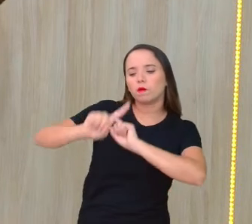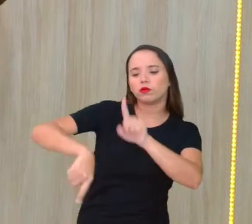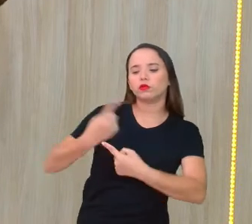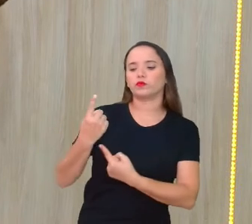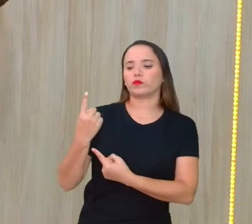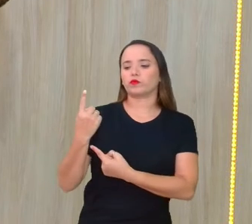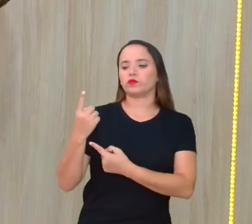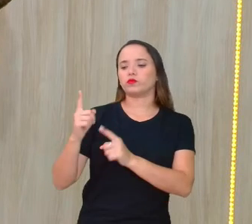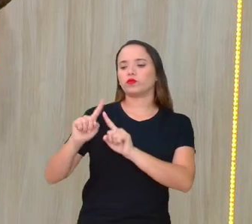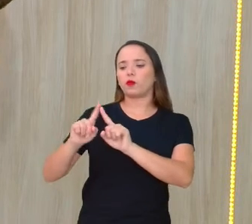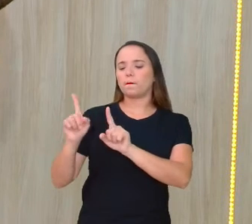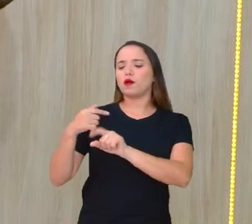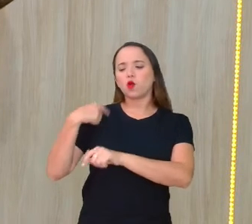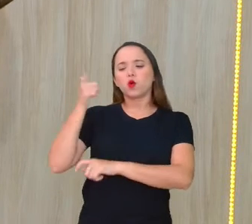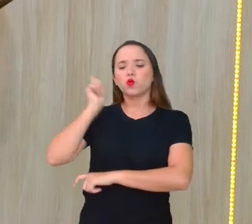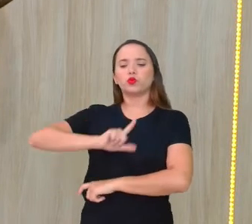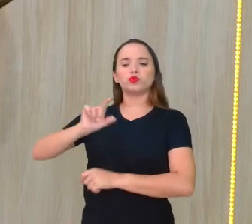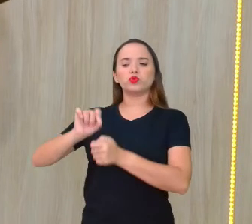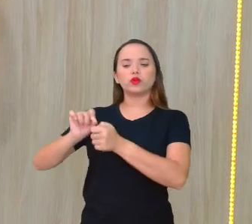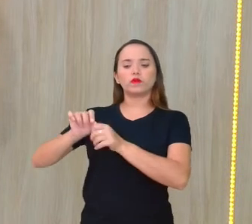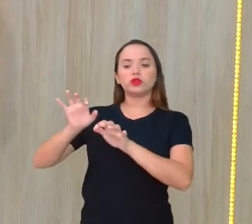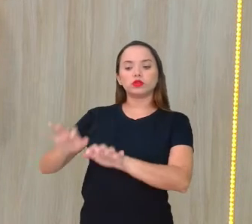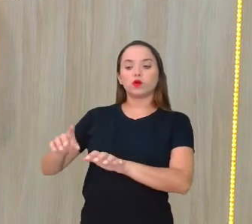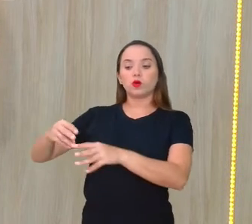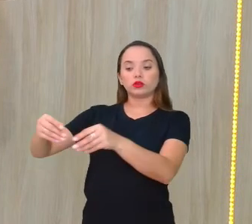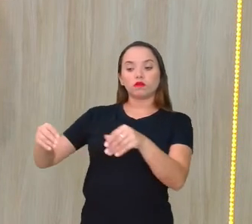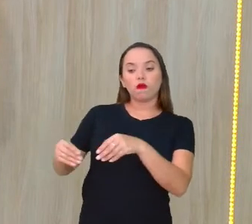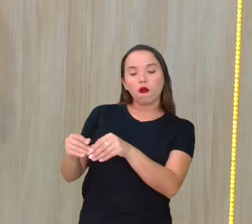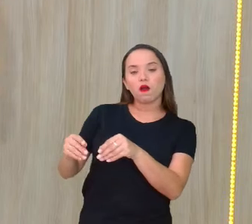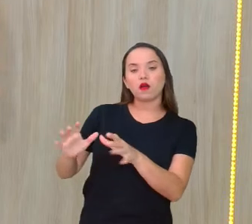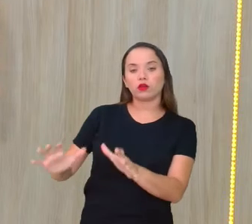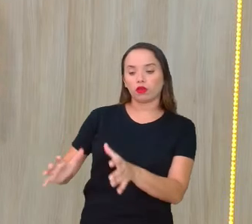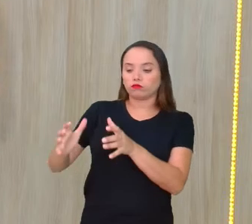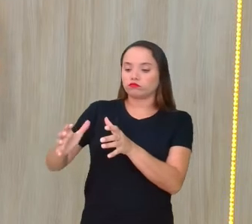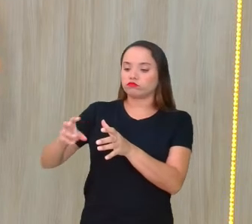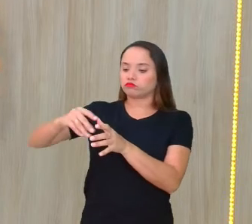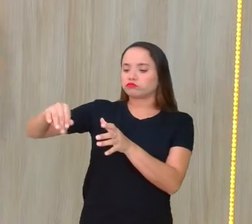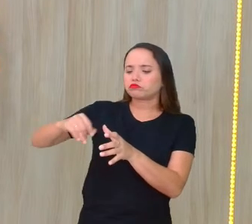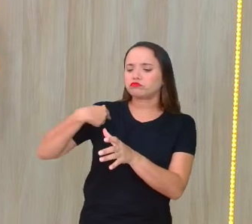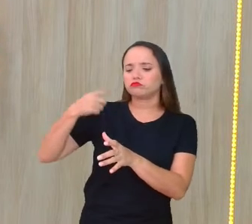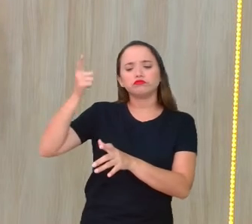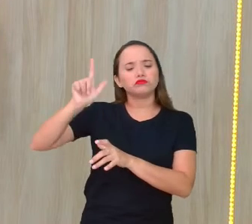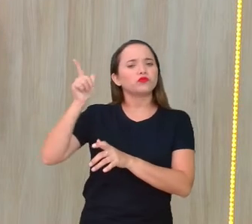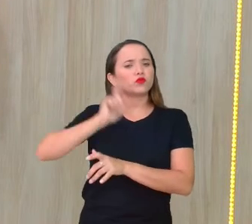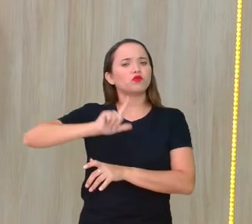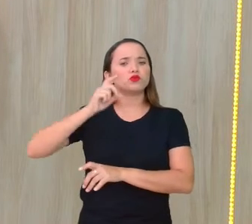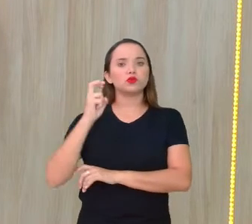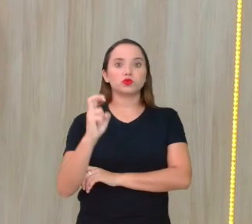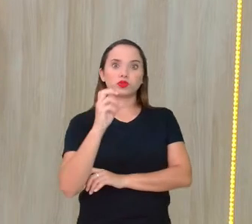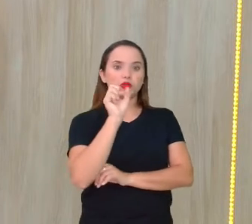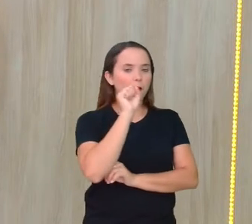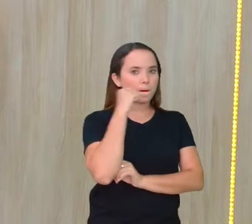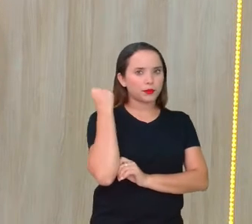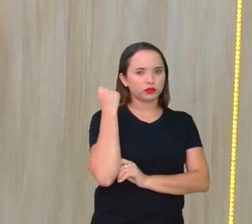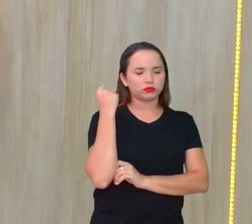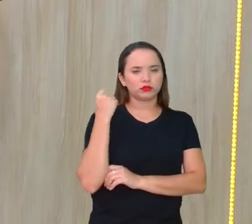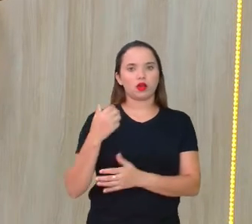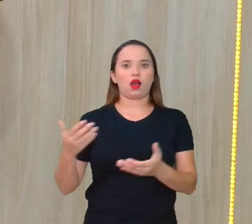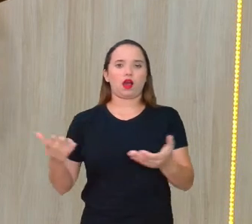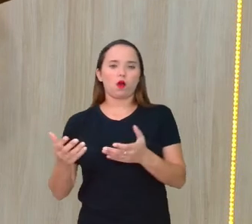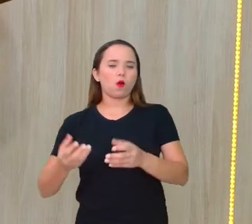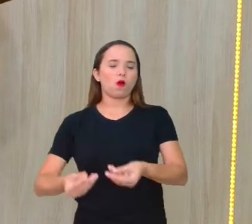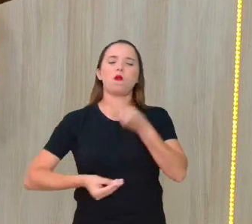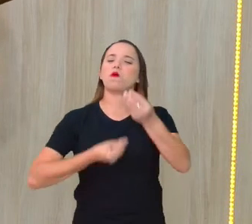5 pães. E o que é que a gente vai se preocupar agora? De entender essa transformação e como representar